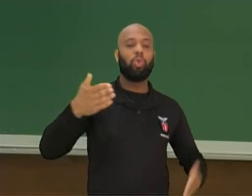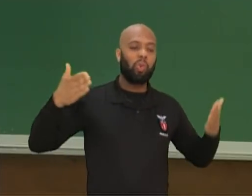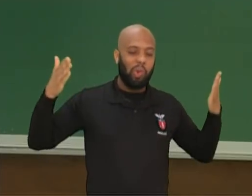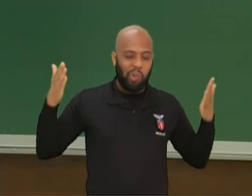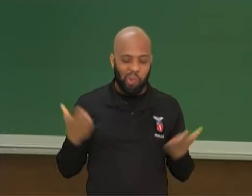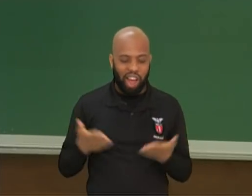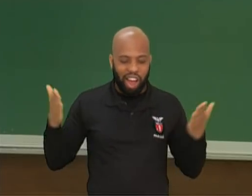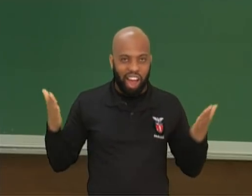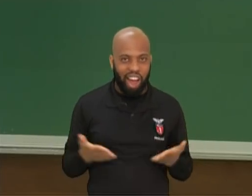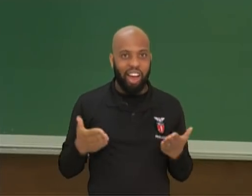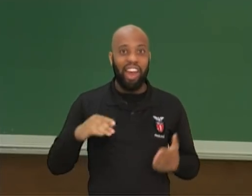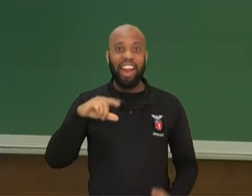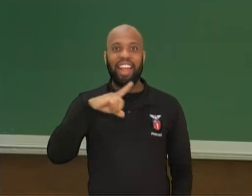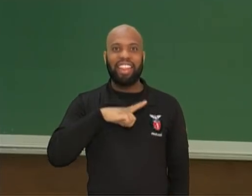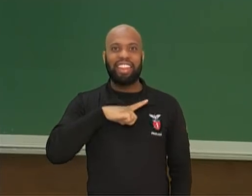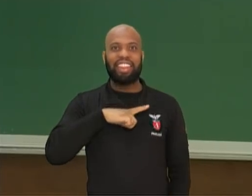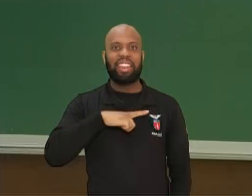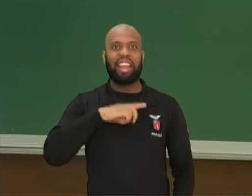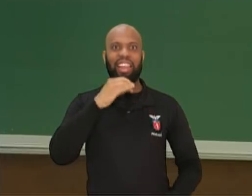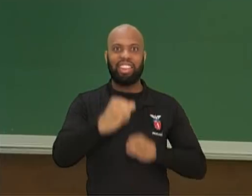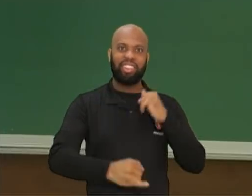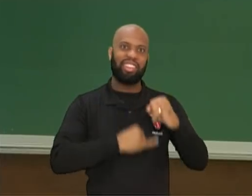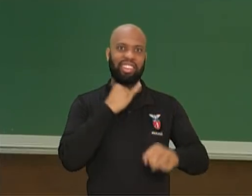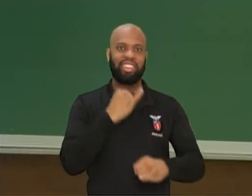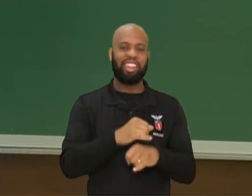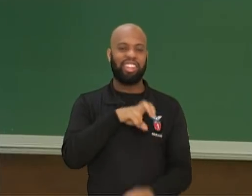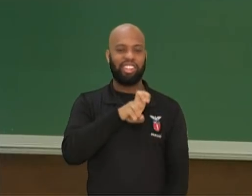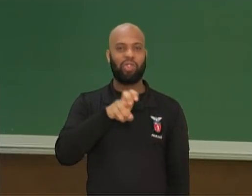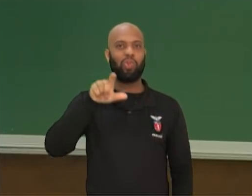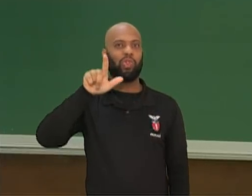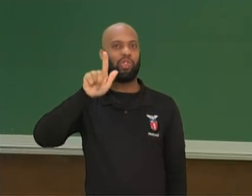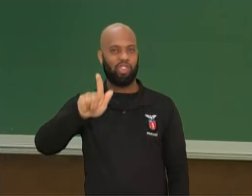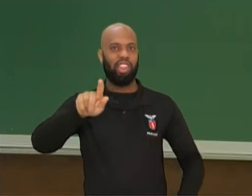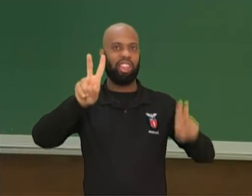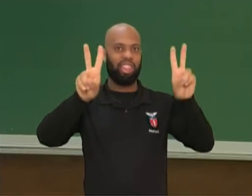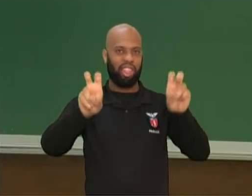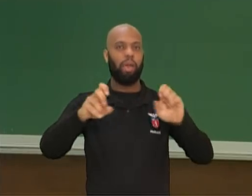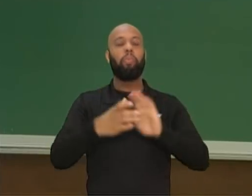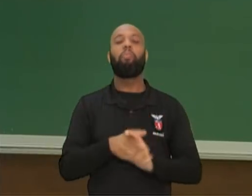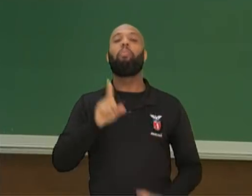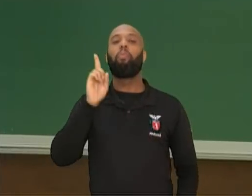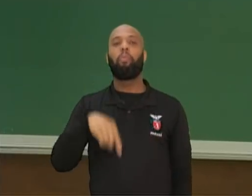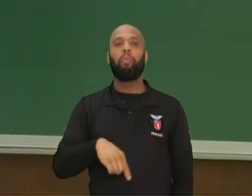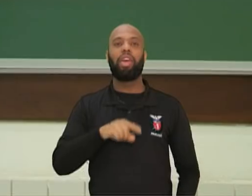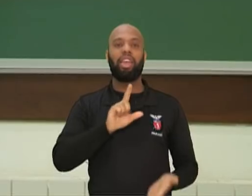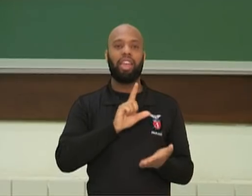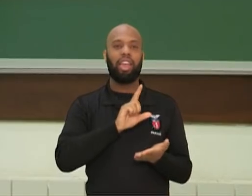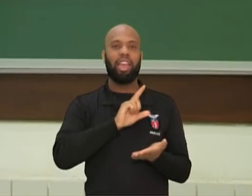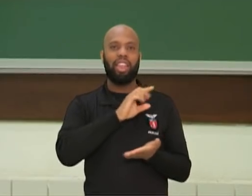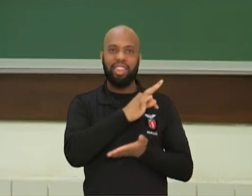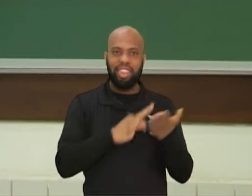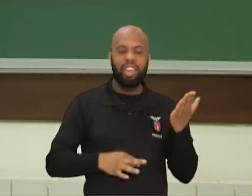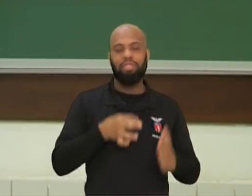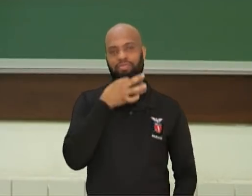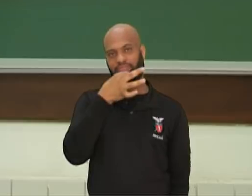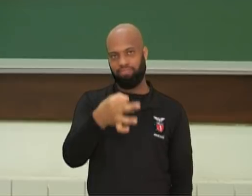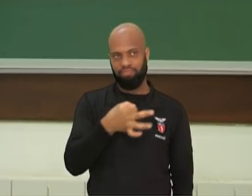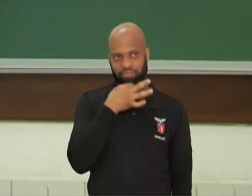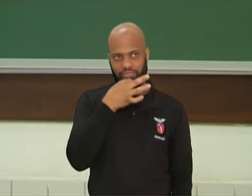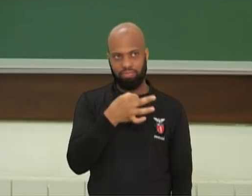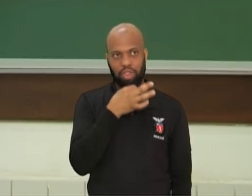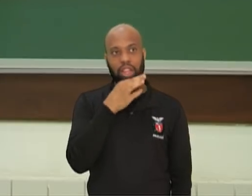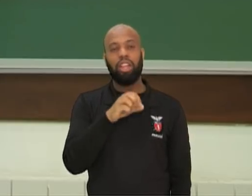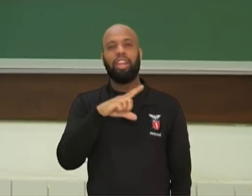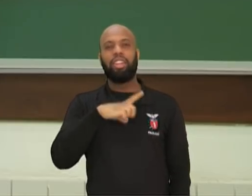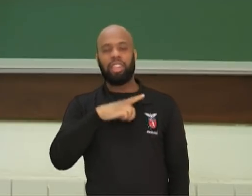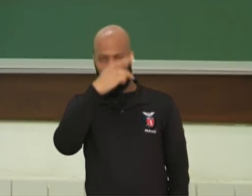agora. 5G é o título desse texto. Esse é um artigo de opinião. E quantos